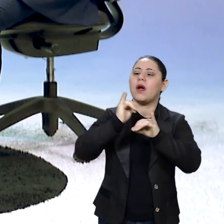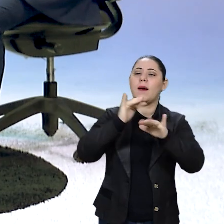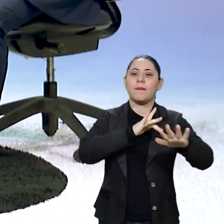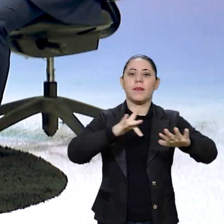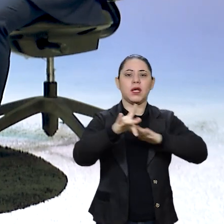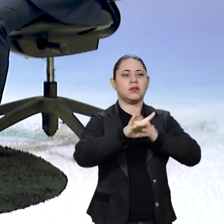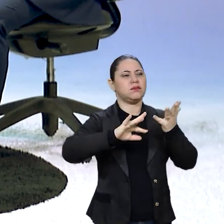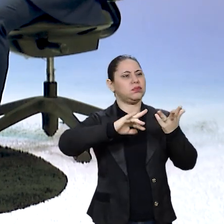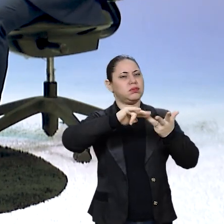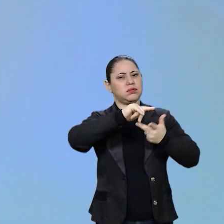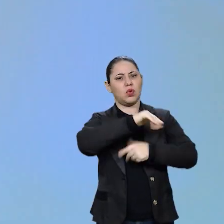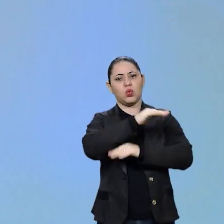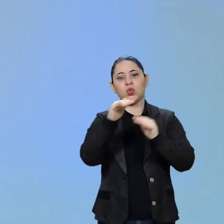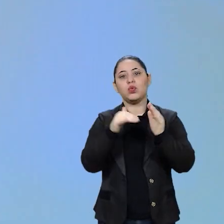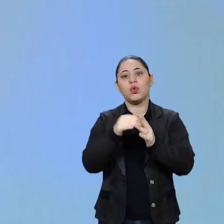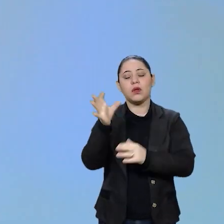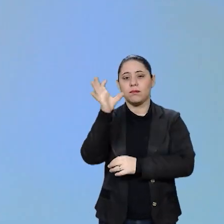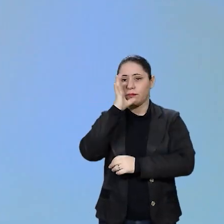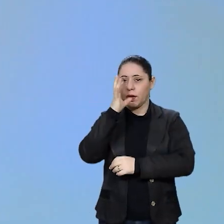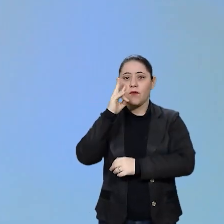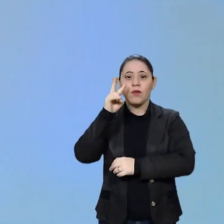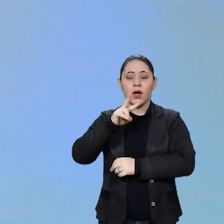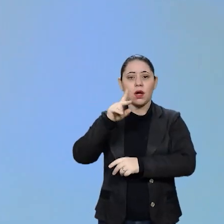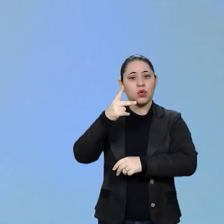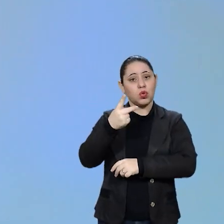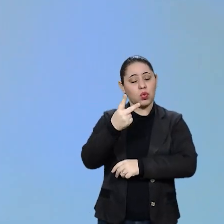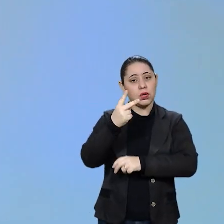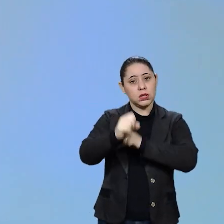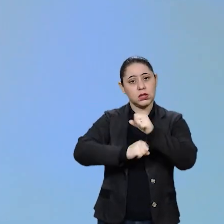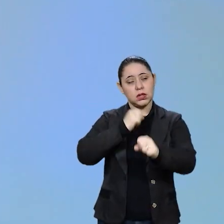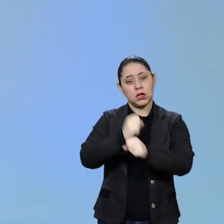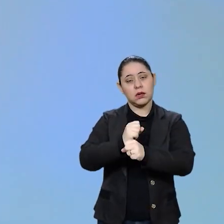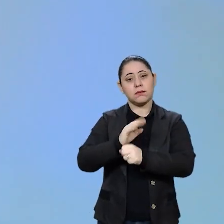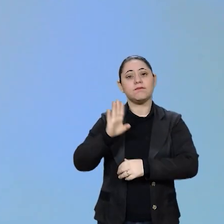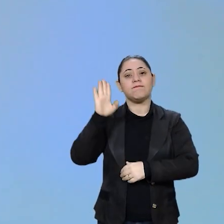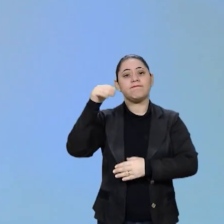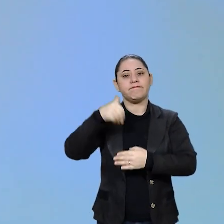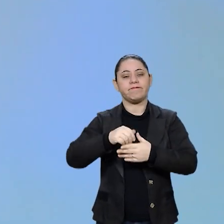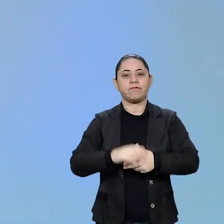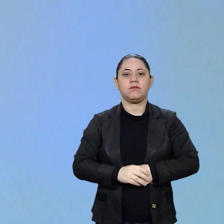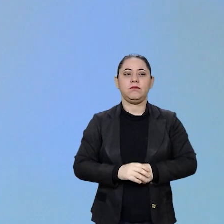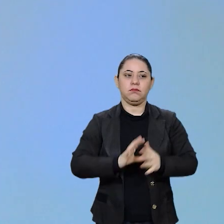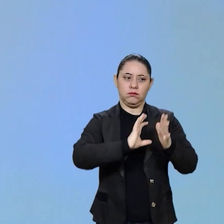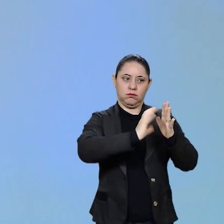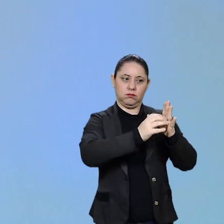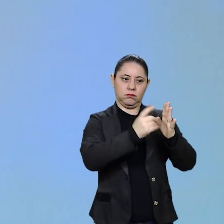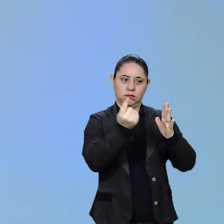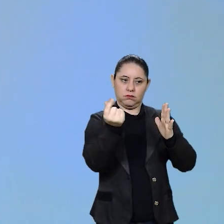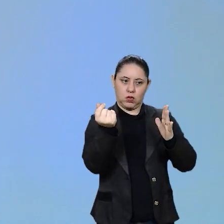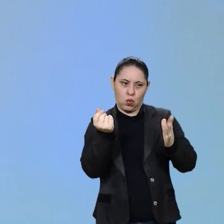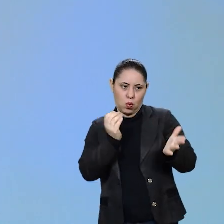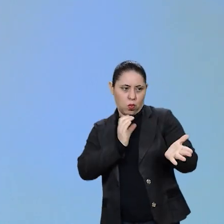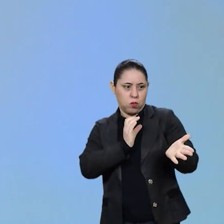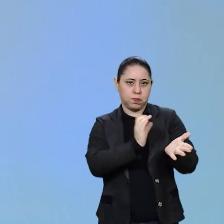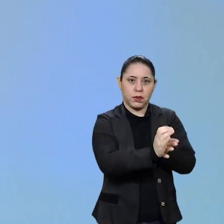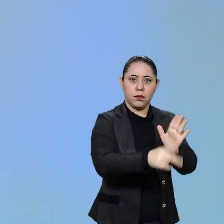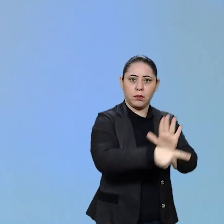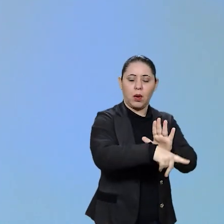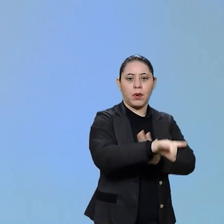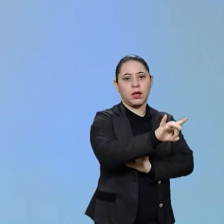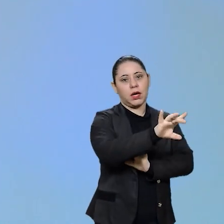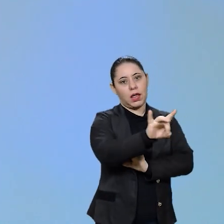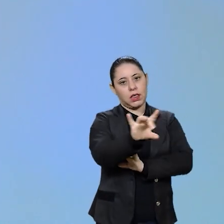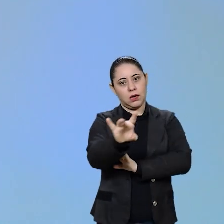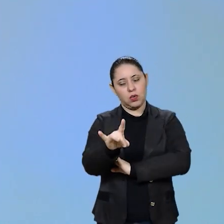partido político recebe uma verba destinada a cada um desses fundos e, na teoria, eles deveriam ser utilizados para financiar a campanha das